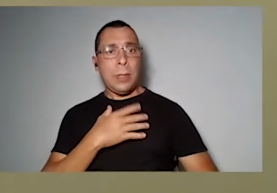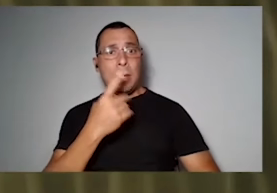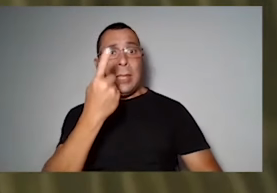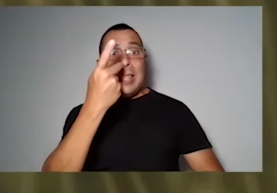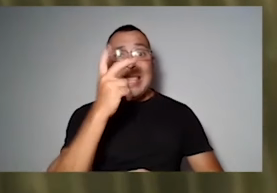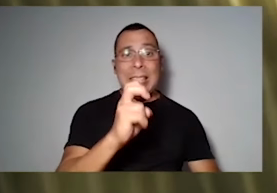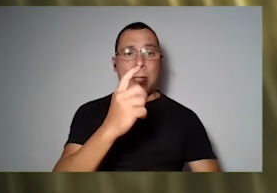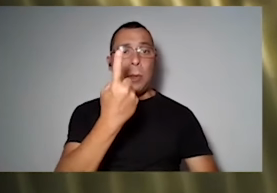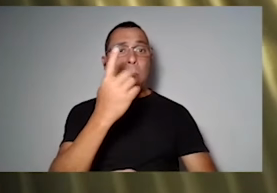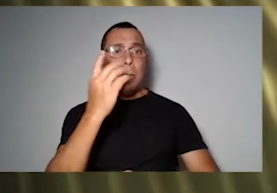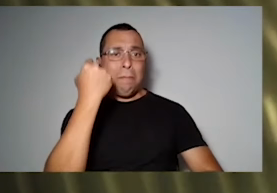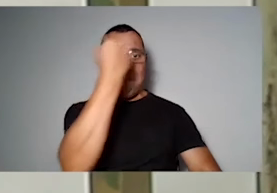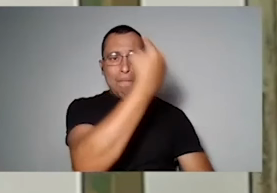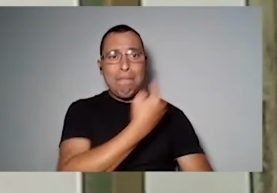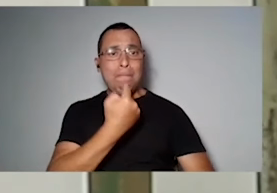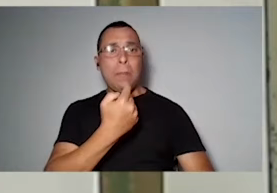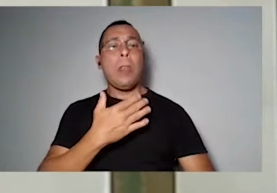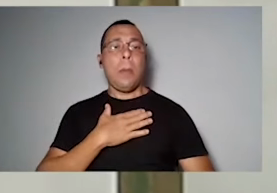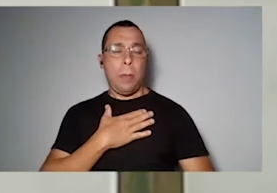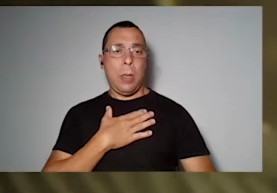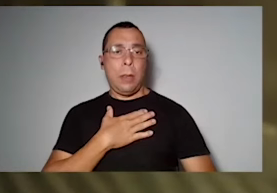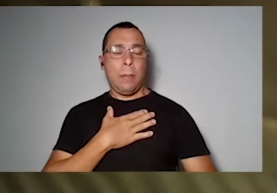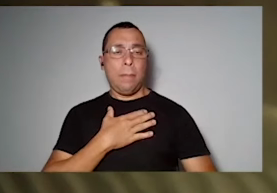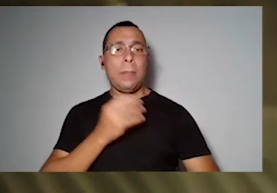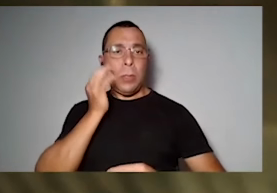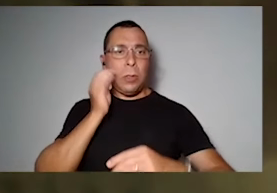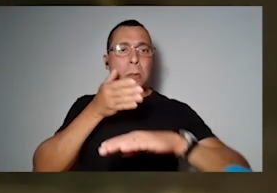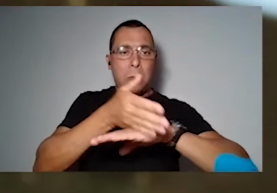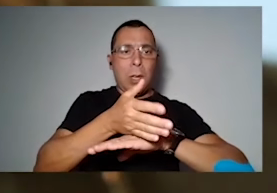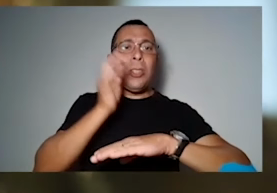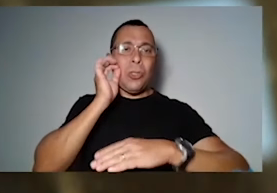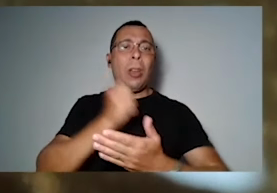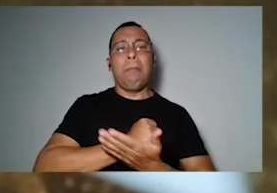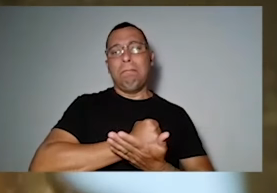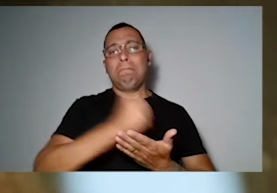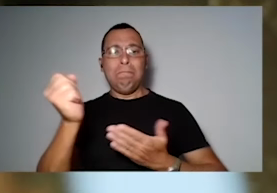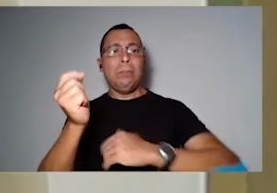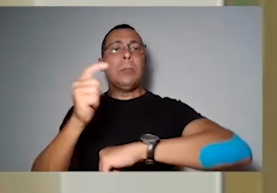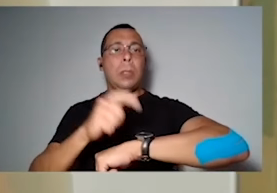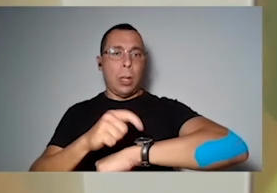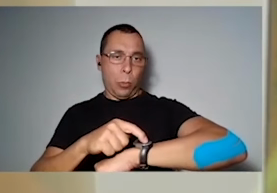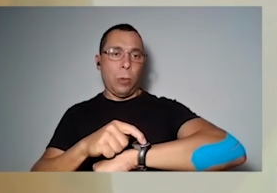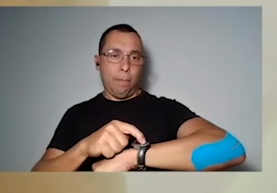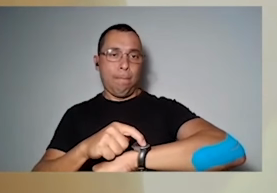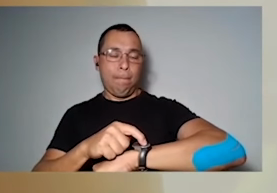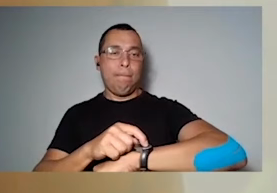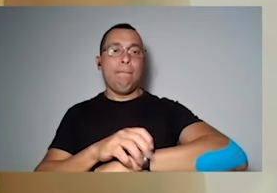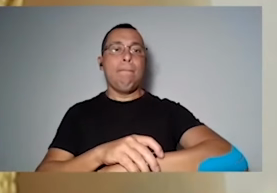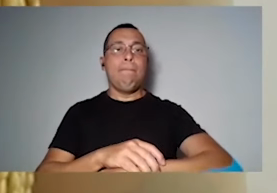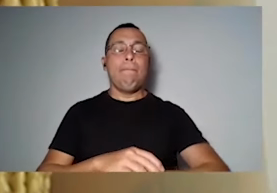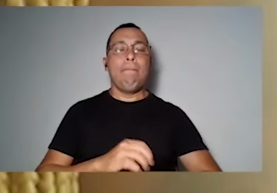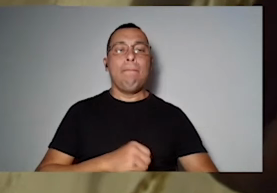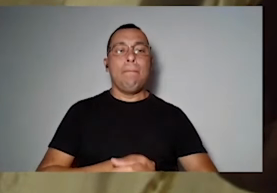bem, 15 para 1 de mim, bem, eu inteira e já era outro tempo.